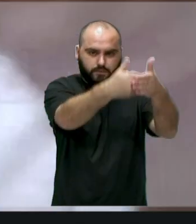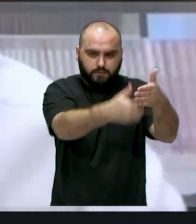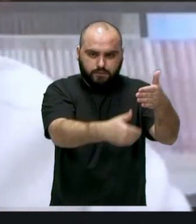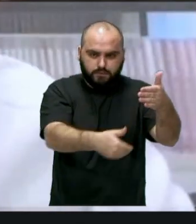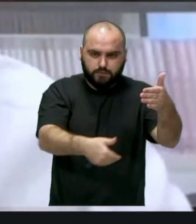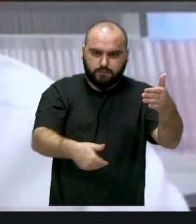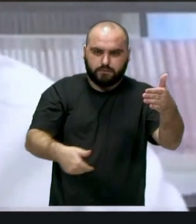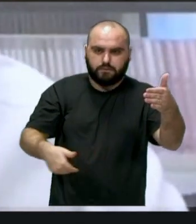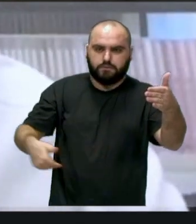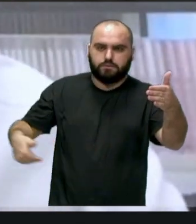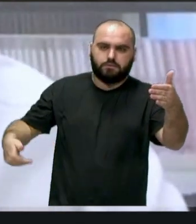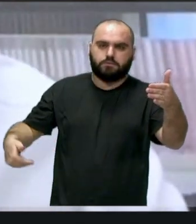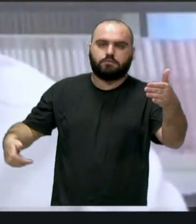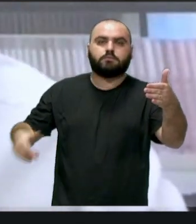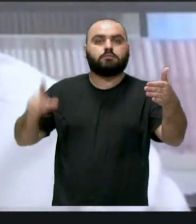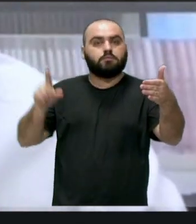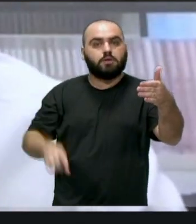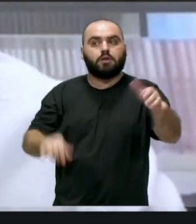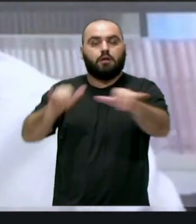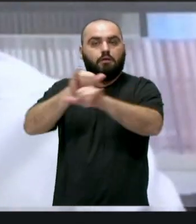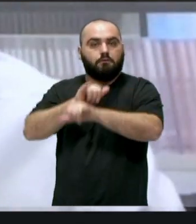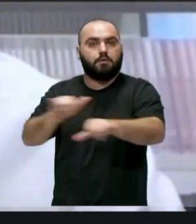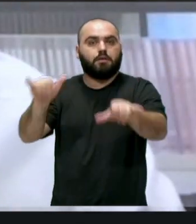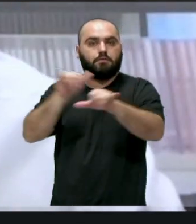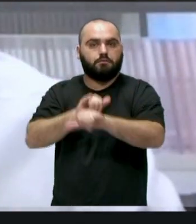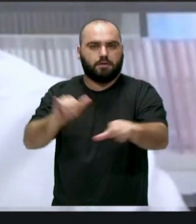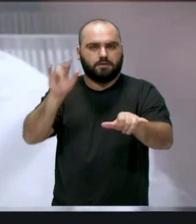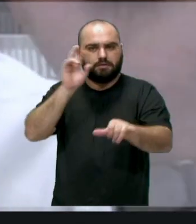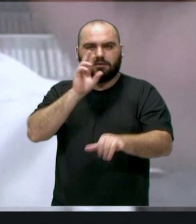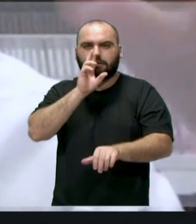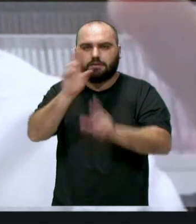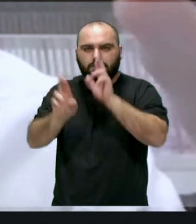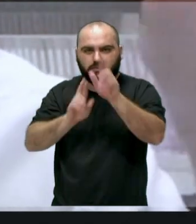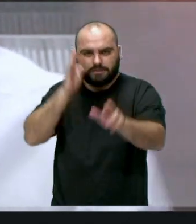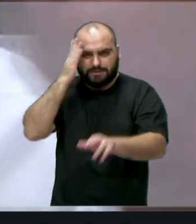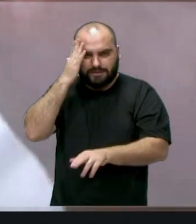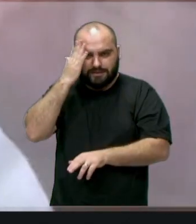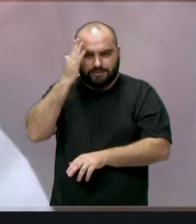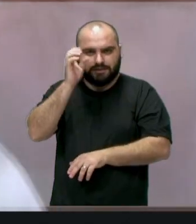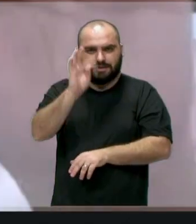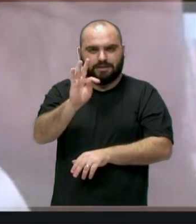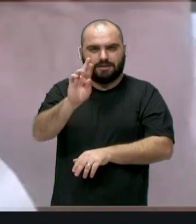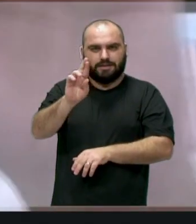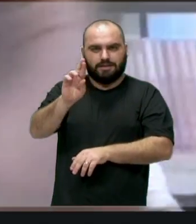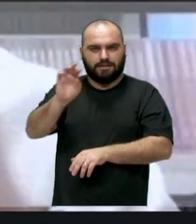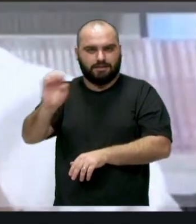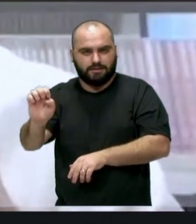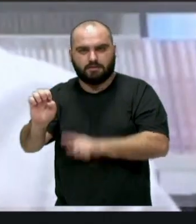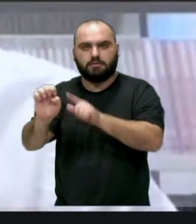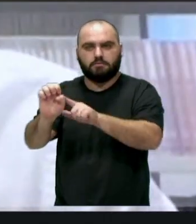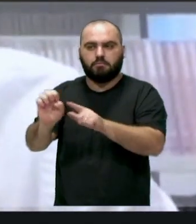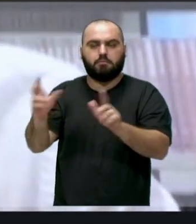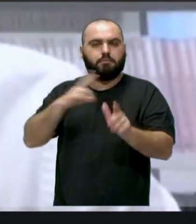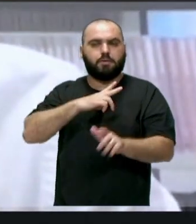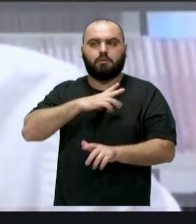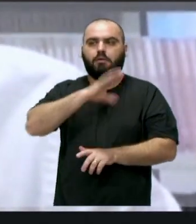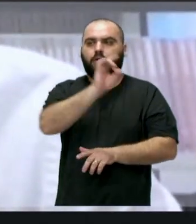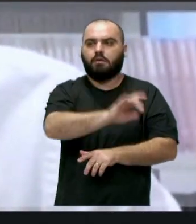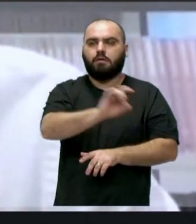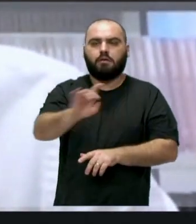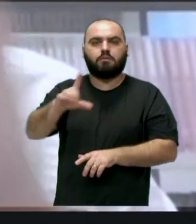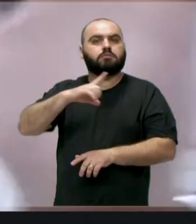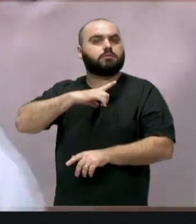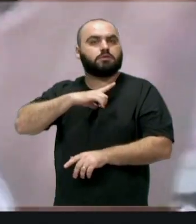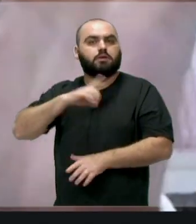aquele resultado que é informado para o Tribunal Superior Eleitoral, que é divulgado, ele tem individualmente, em cada urna ele é